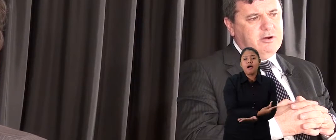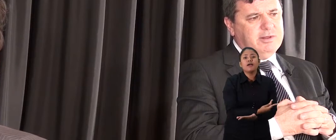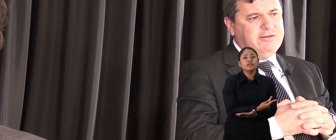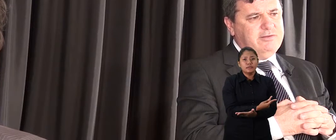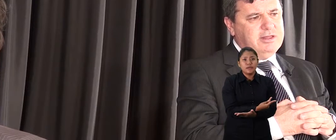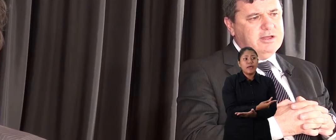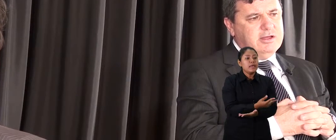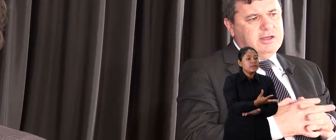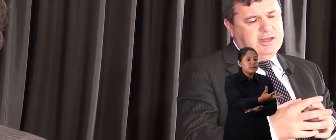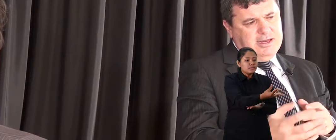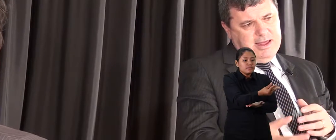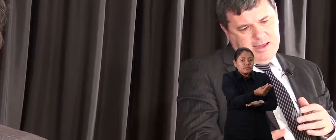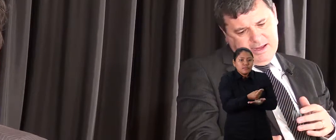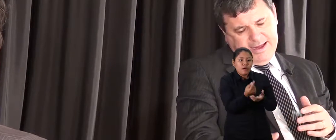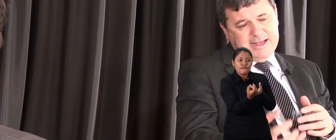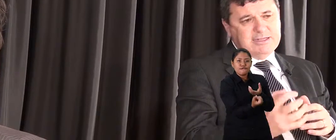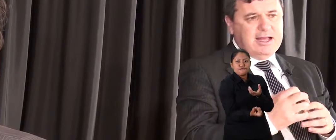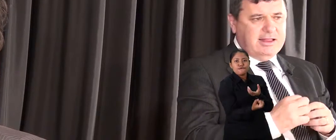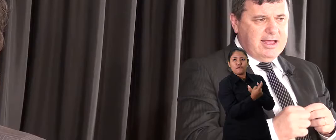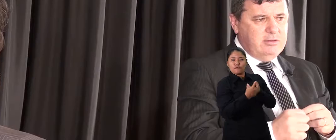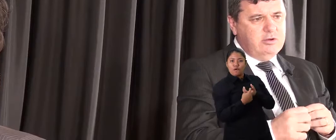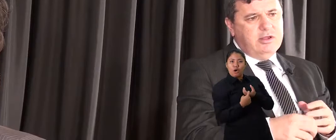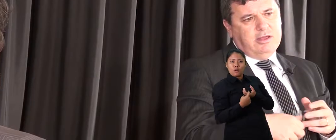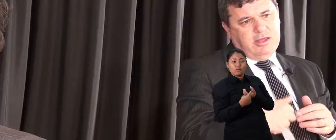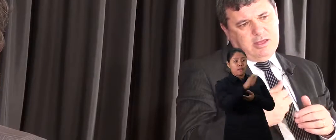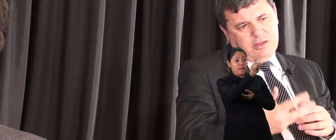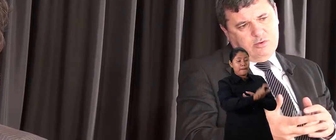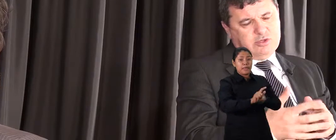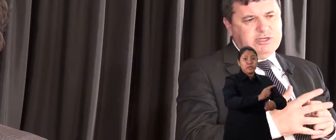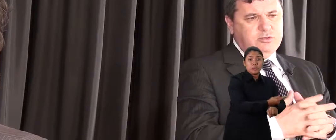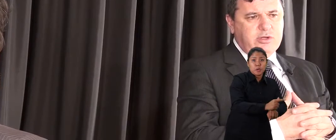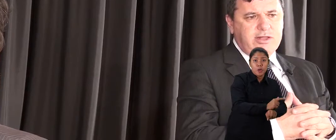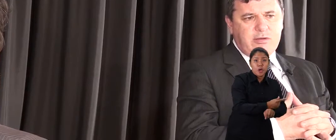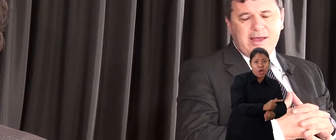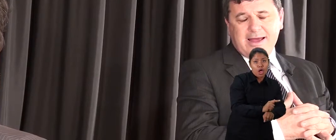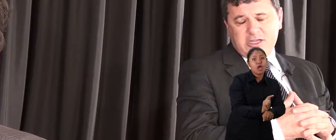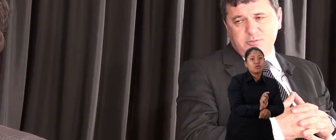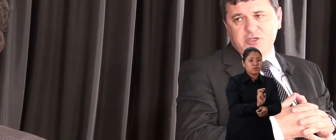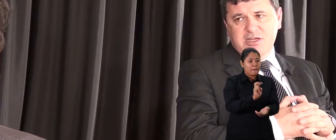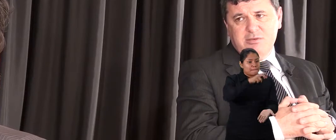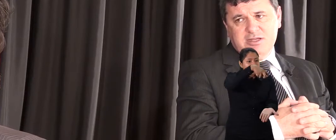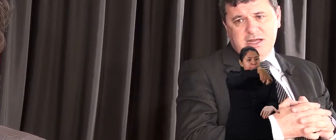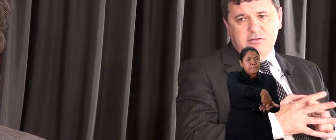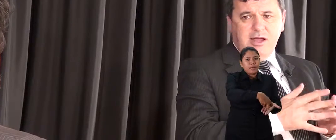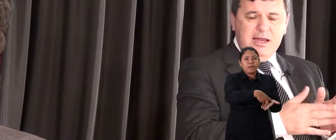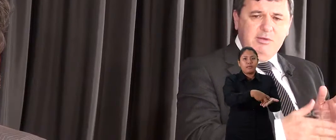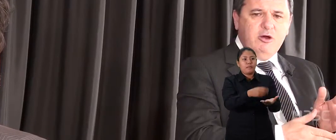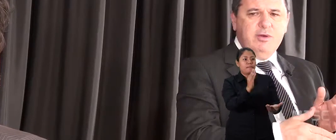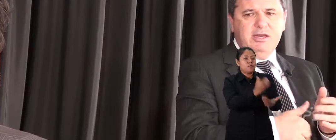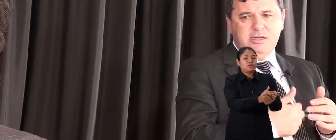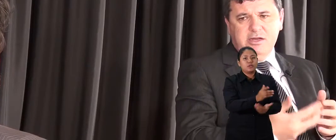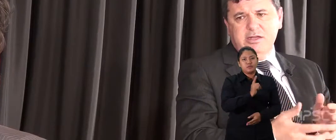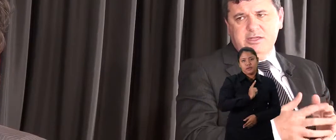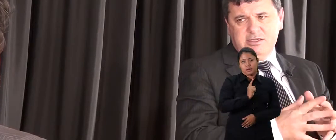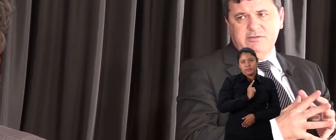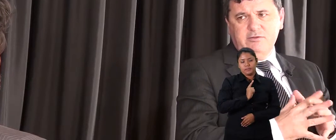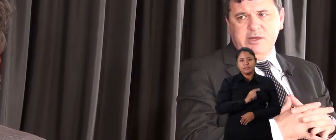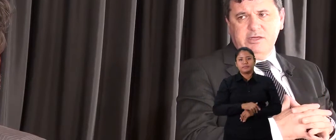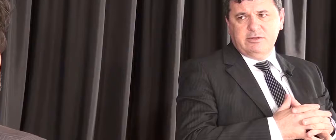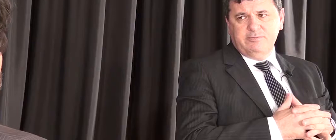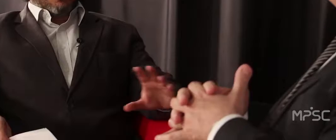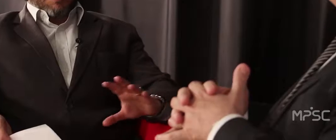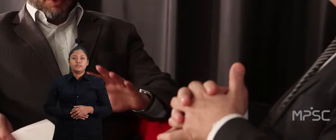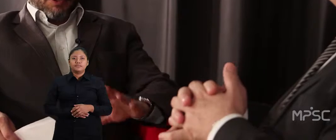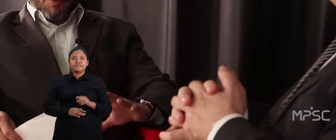aplicado de forma devida, ele é resgatado e o gestor, então, é responsabilizado criminalmente e